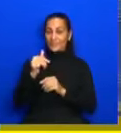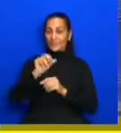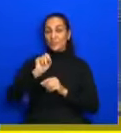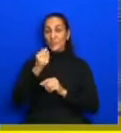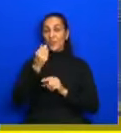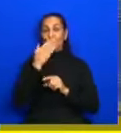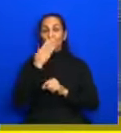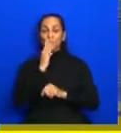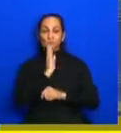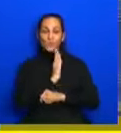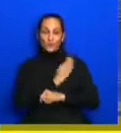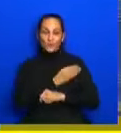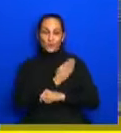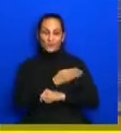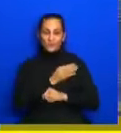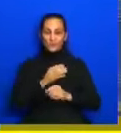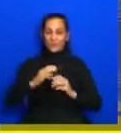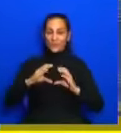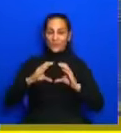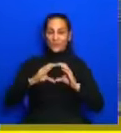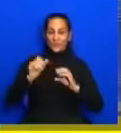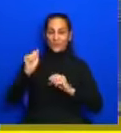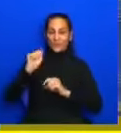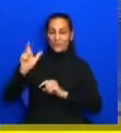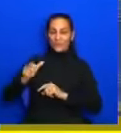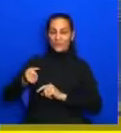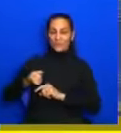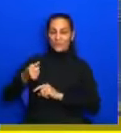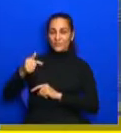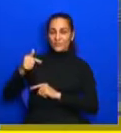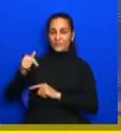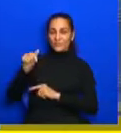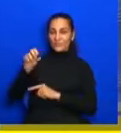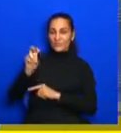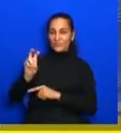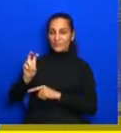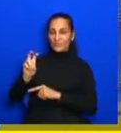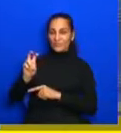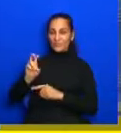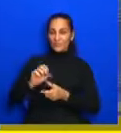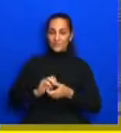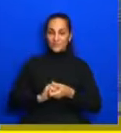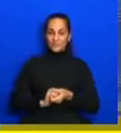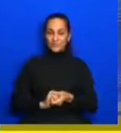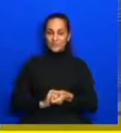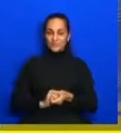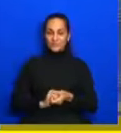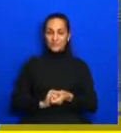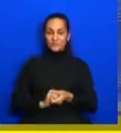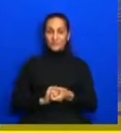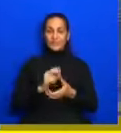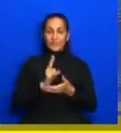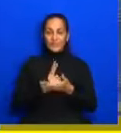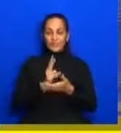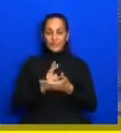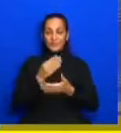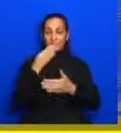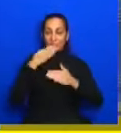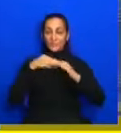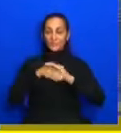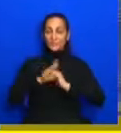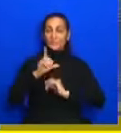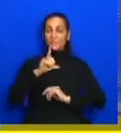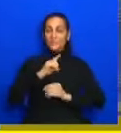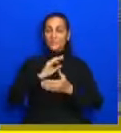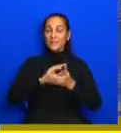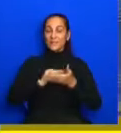números ou acertando o time do coração. Bola azul 75, azul 75. Na sequência da Time Mania